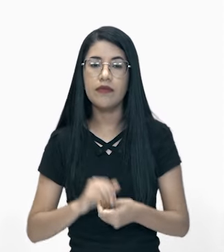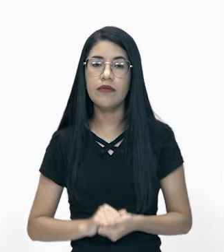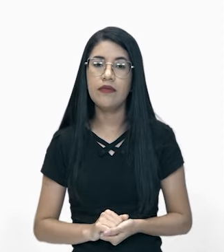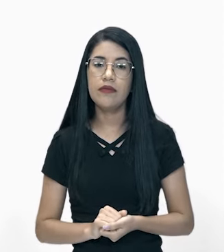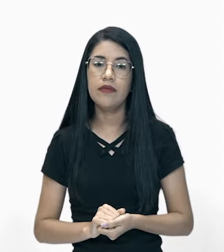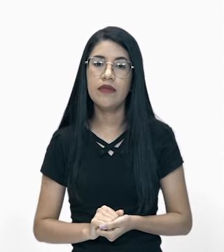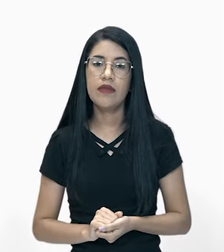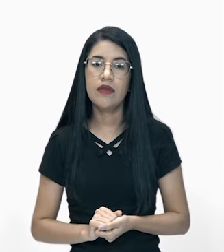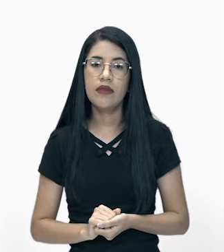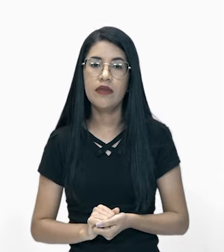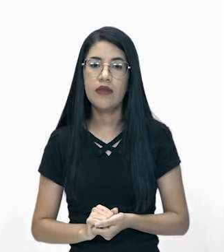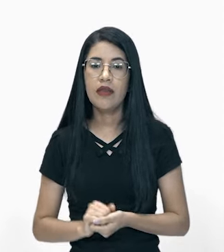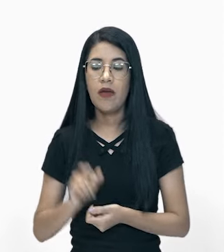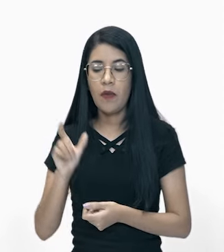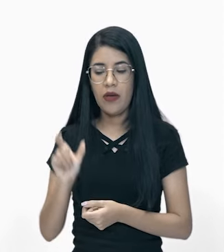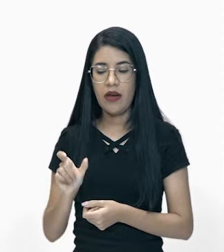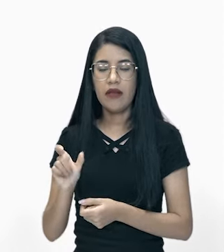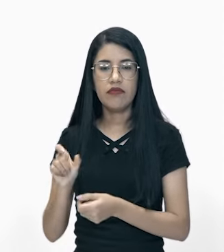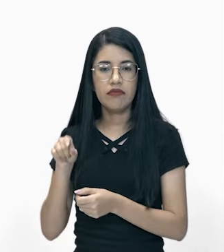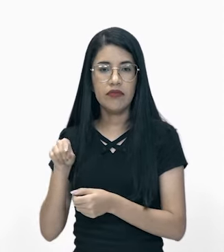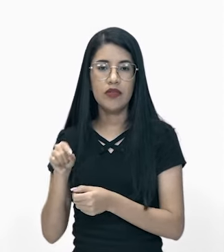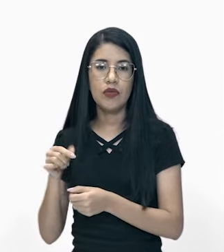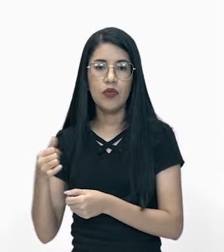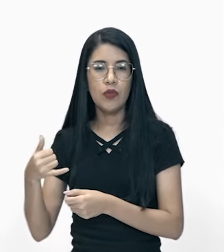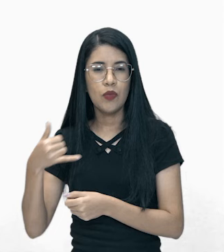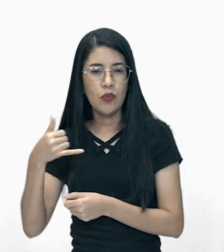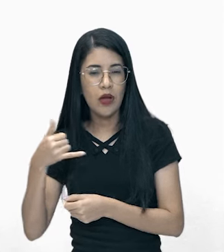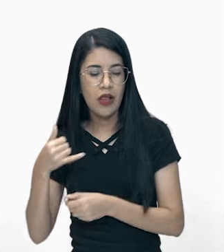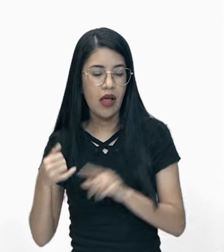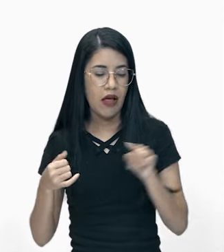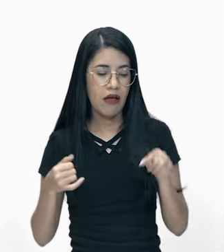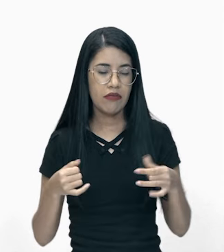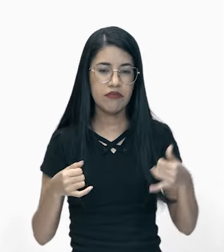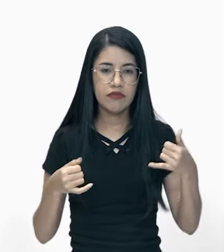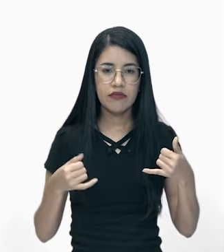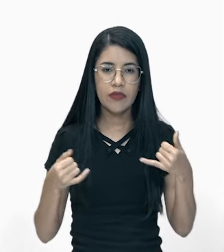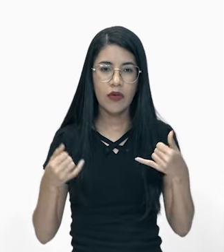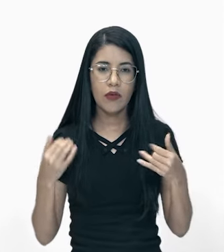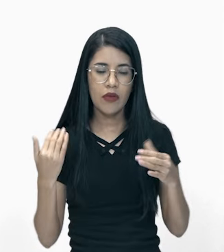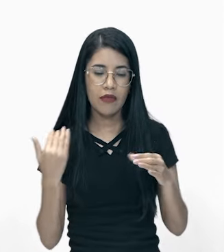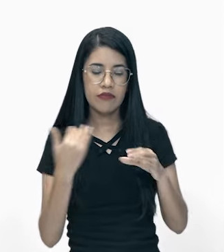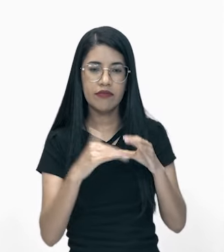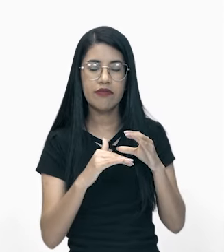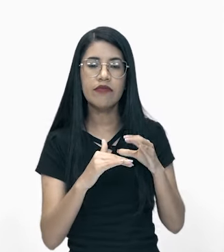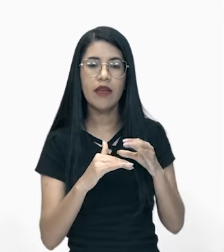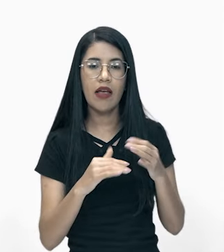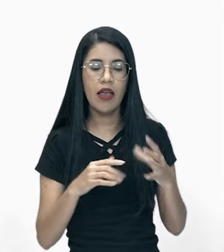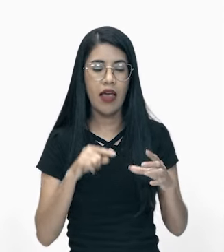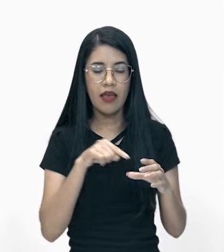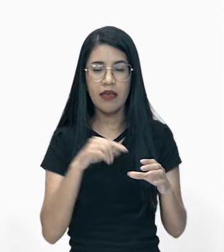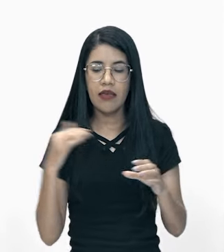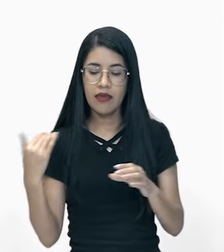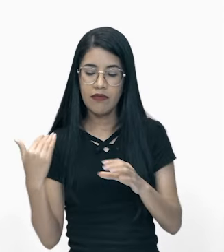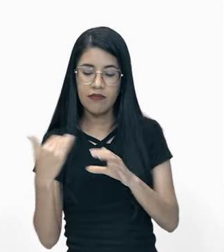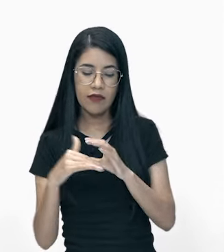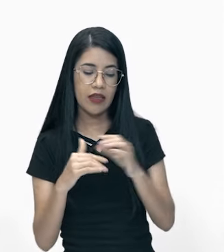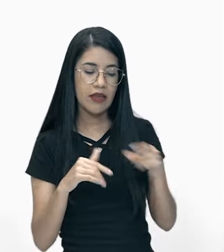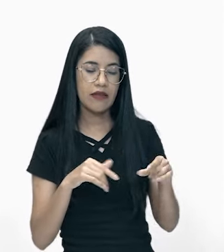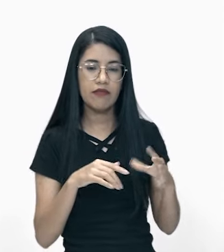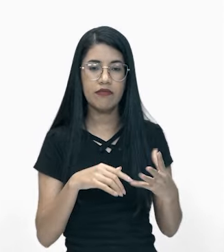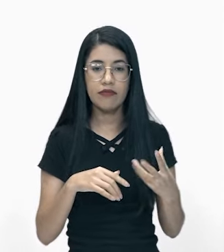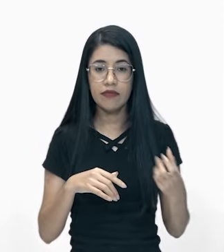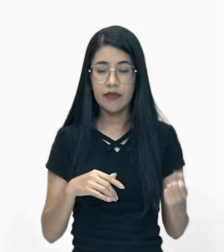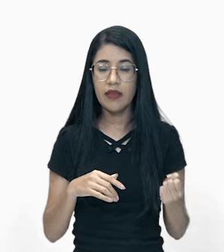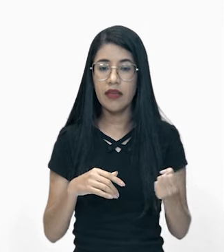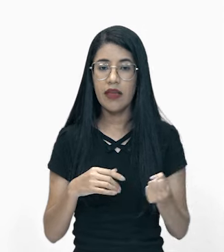de um emissor até o aparelho receptor, que recebe e